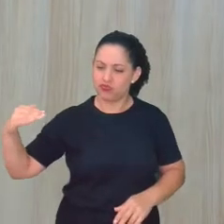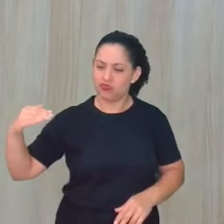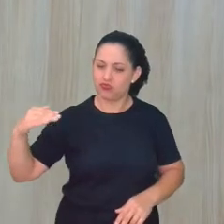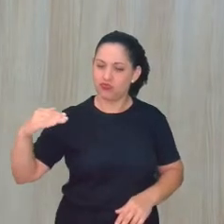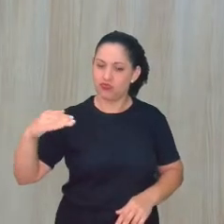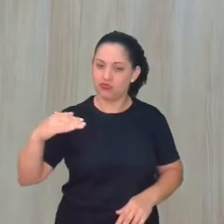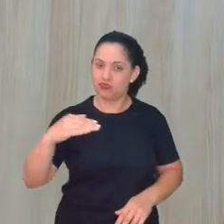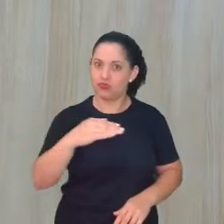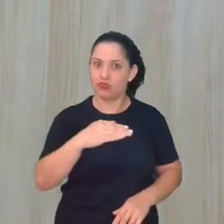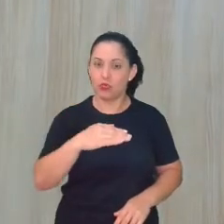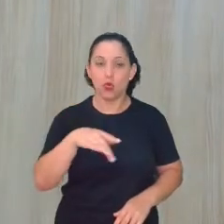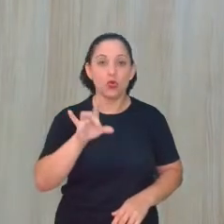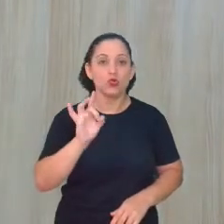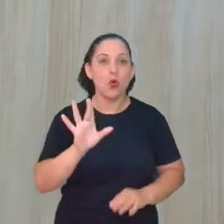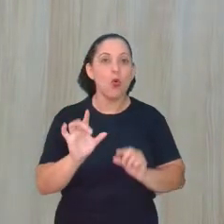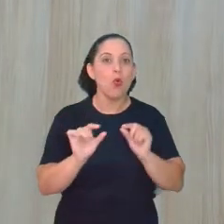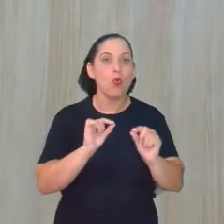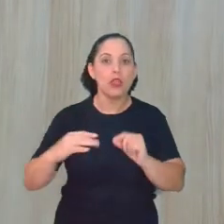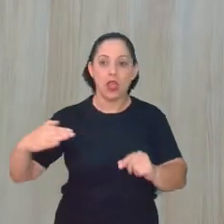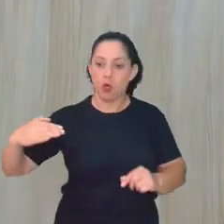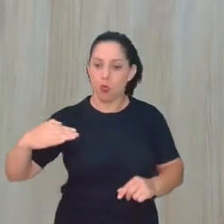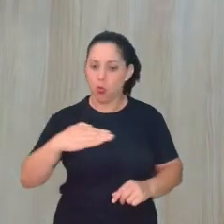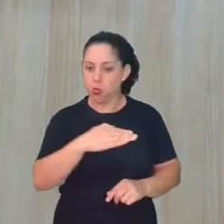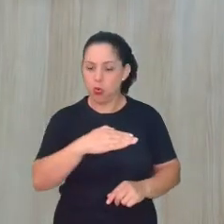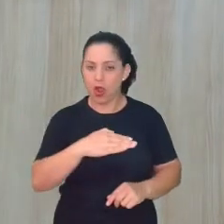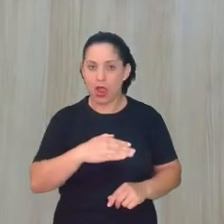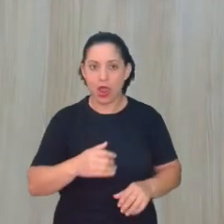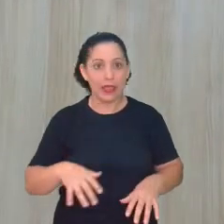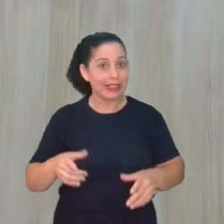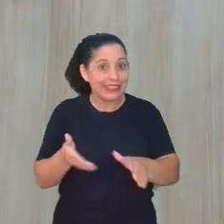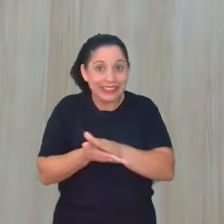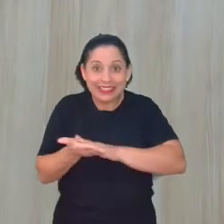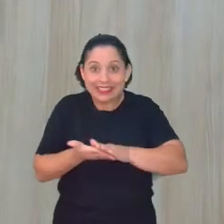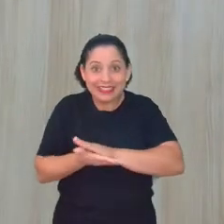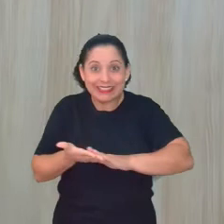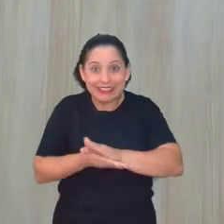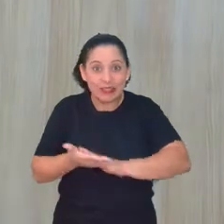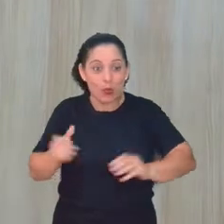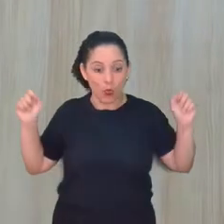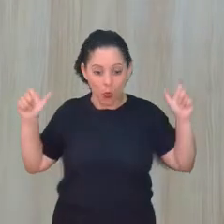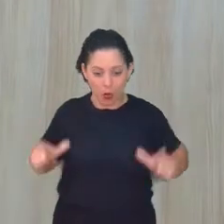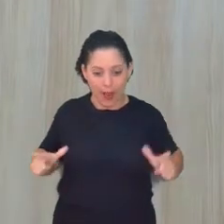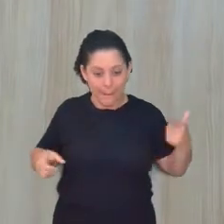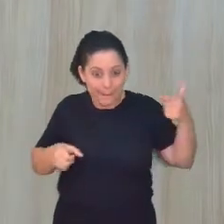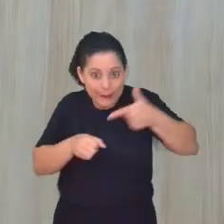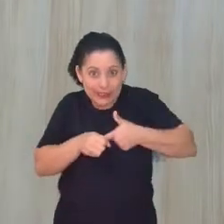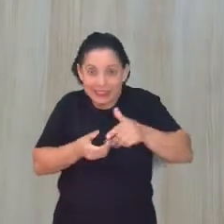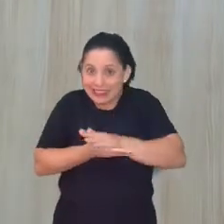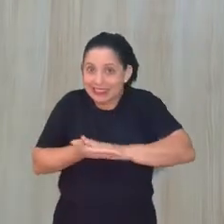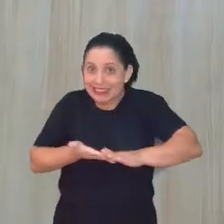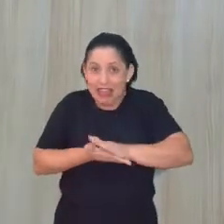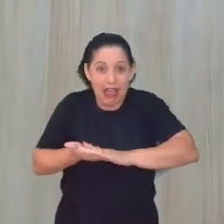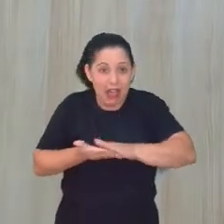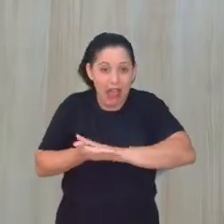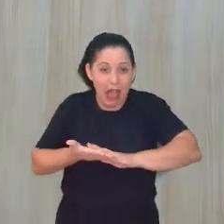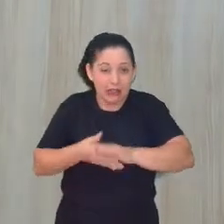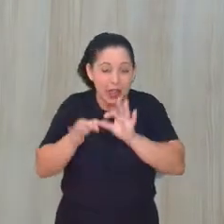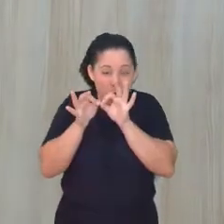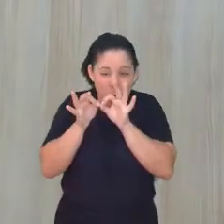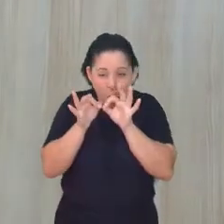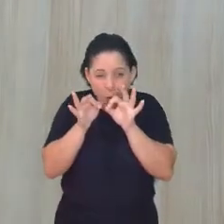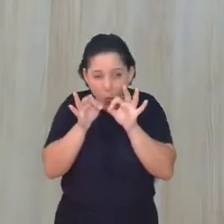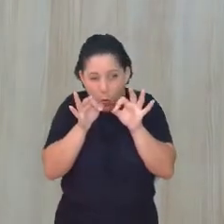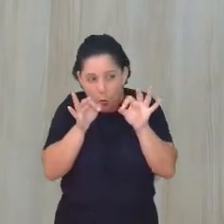um ponto que é só a estrada e mato. Não tem posto, não. Então não tem posto não, vai demorar uns 50, 60